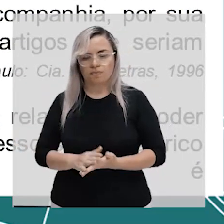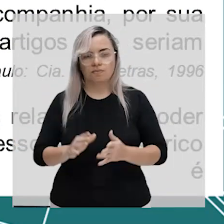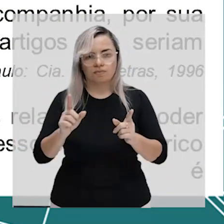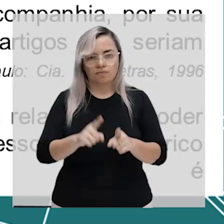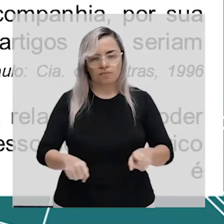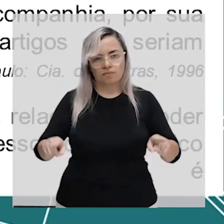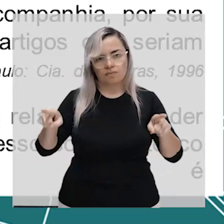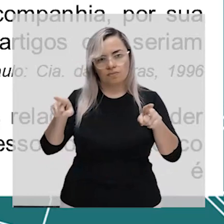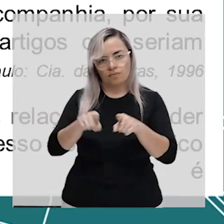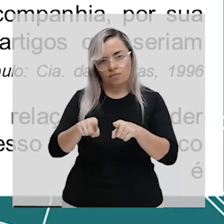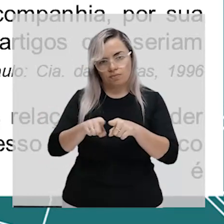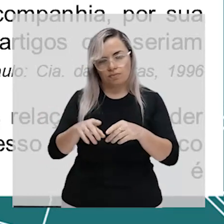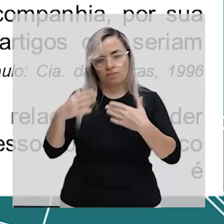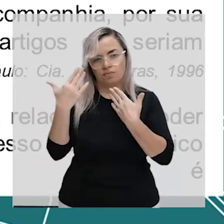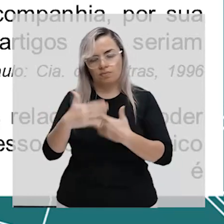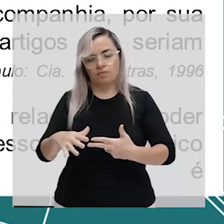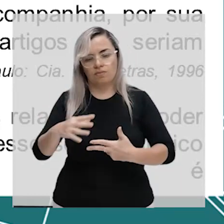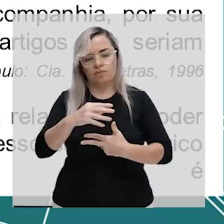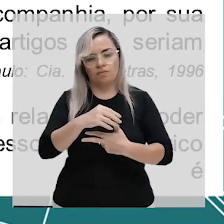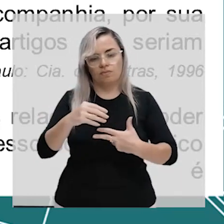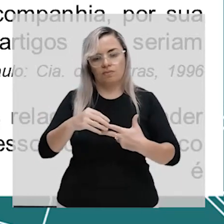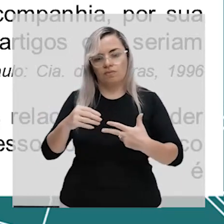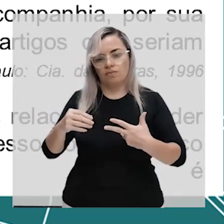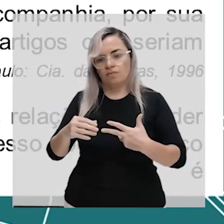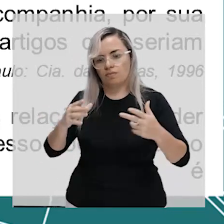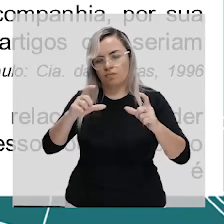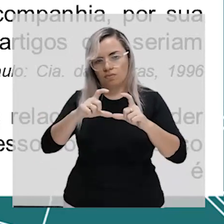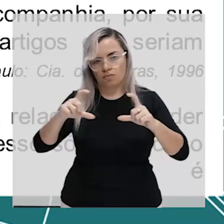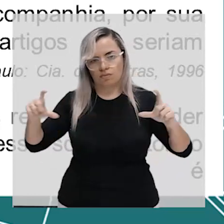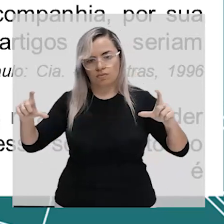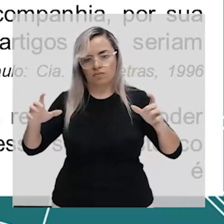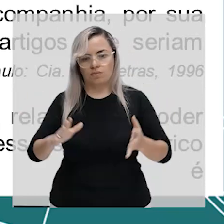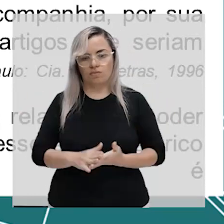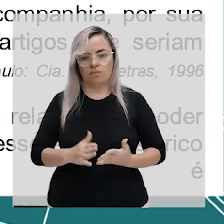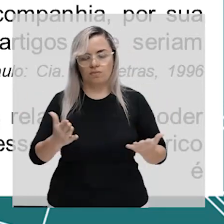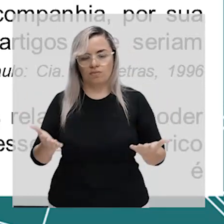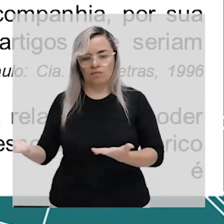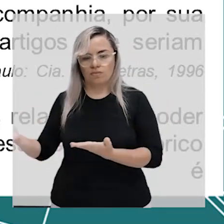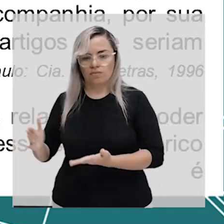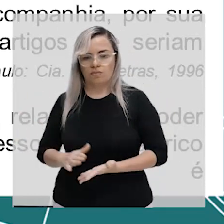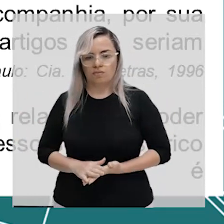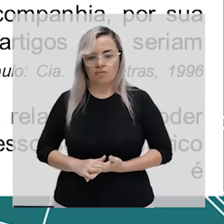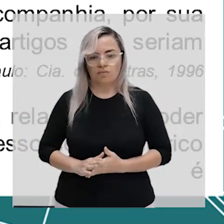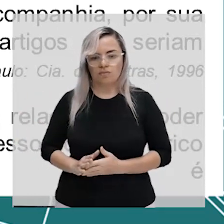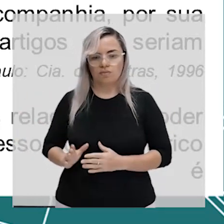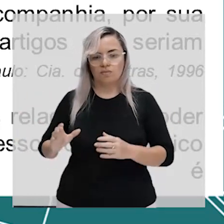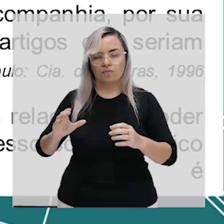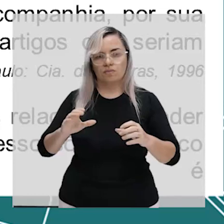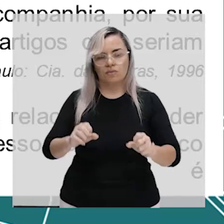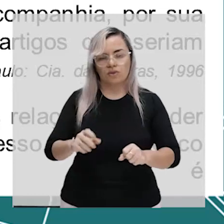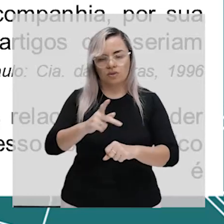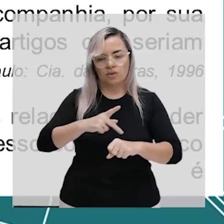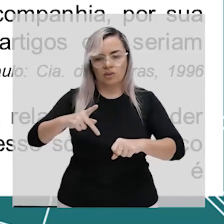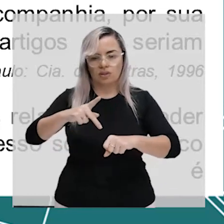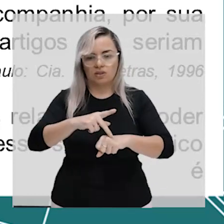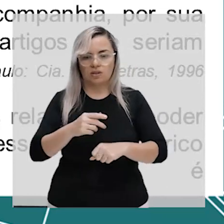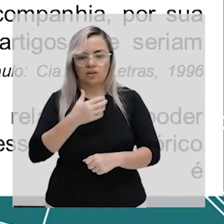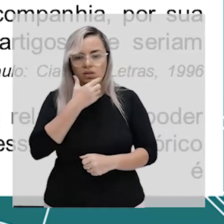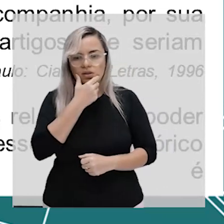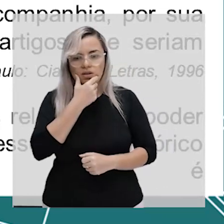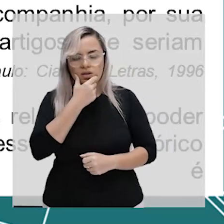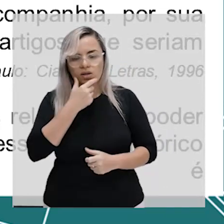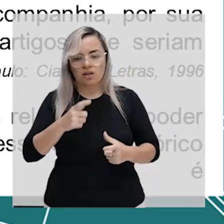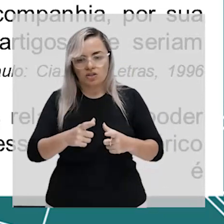também presente no Enem, vamos olhar para o fragmento. A conquista pelos ingleses